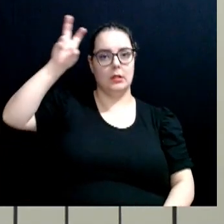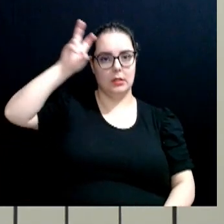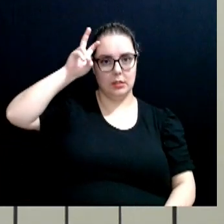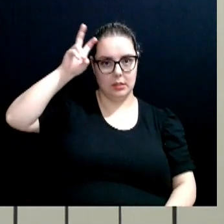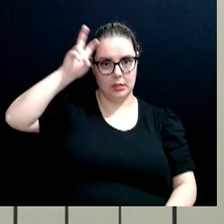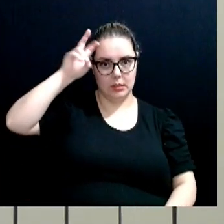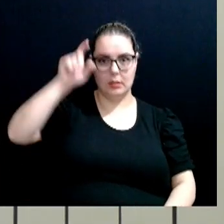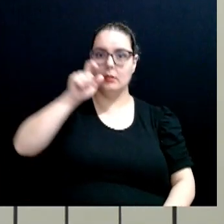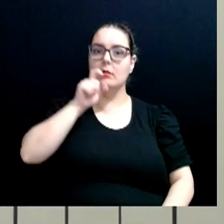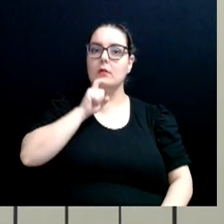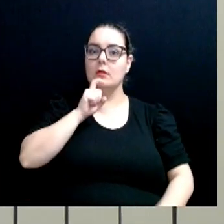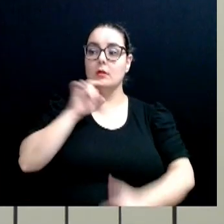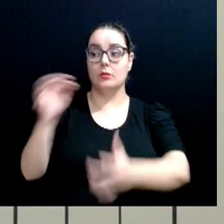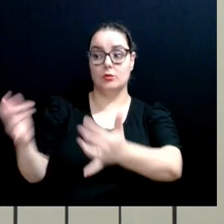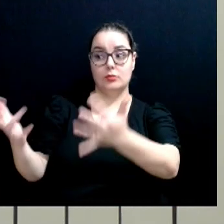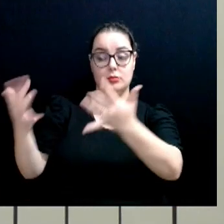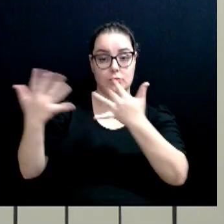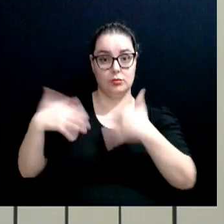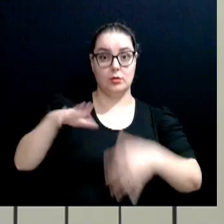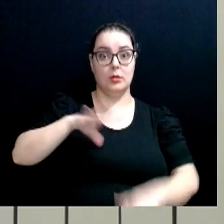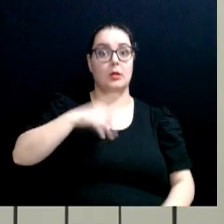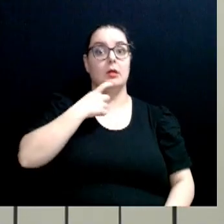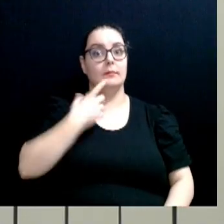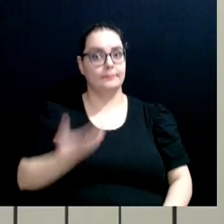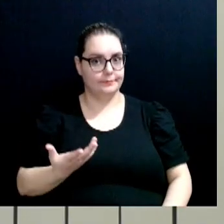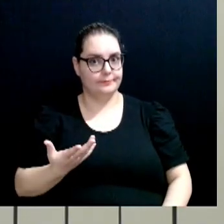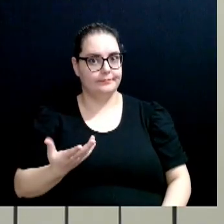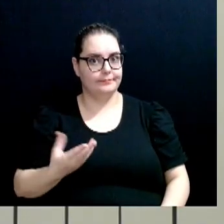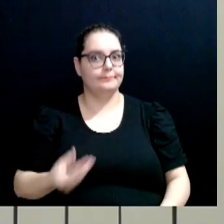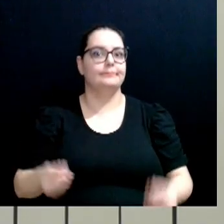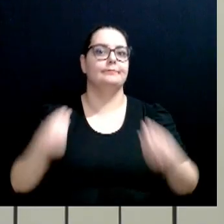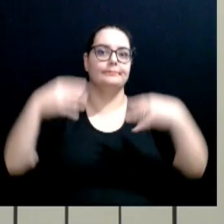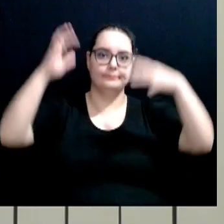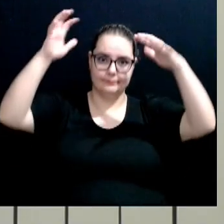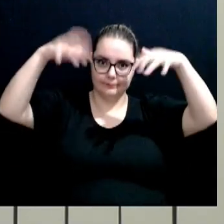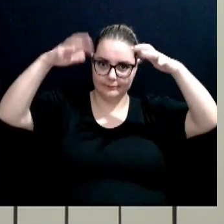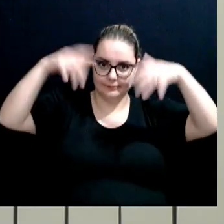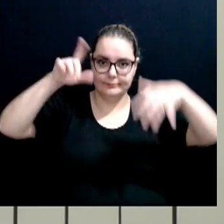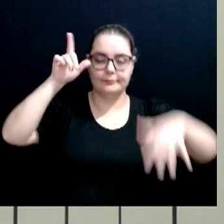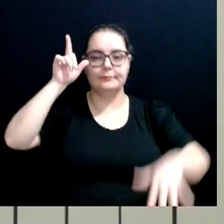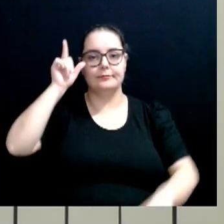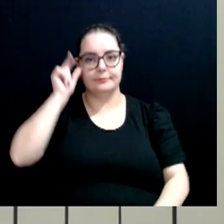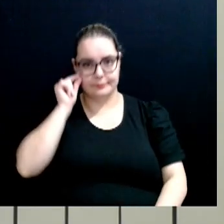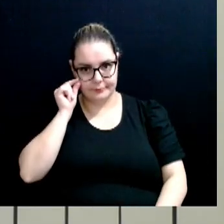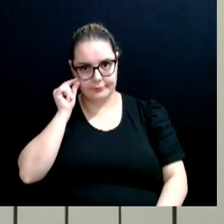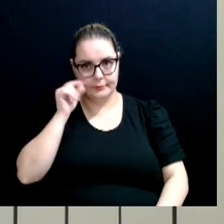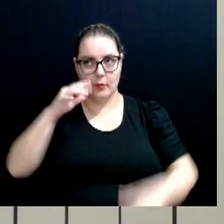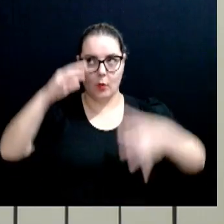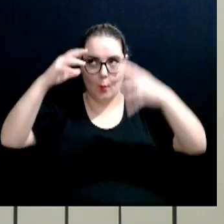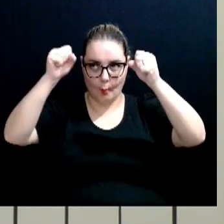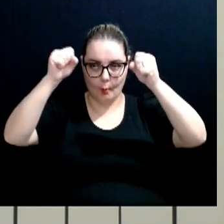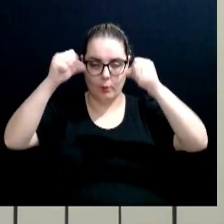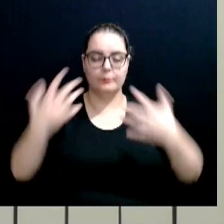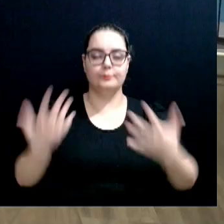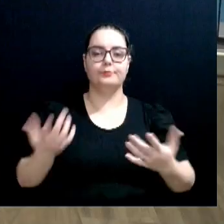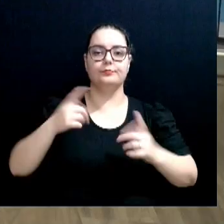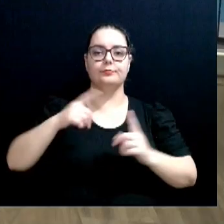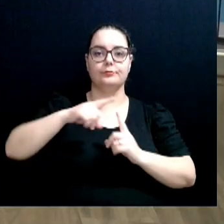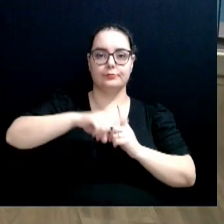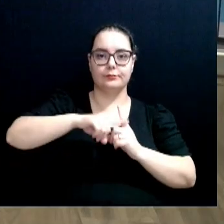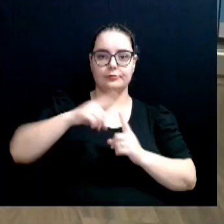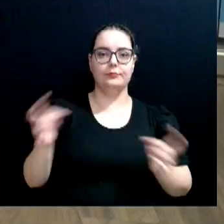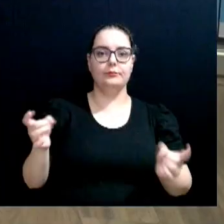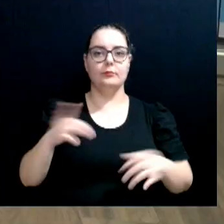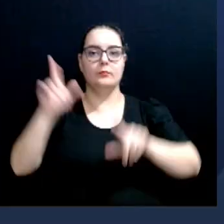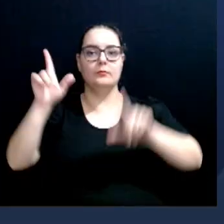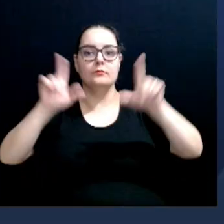deve chegar a Campinas e aí trazer chuva e aliviar essa secura. Sobre as temperaturas, já estão aqui na minha tela,